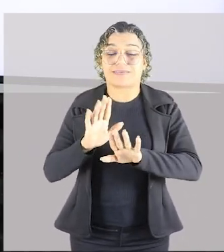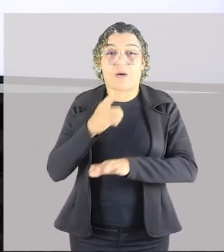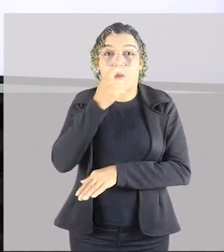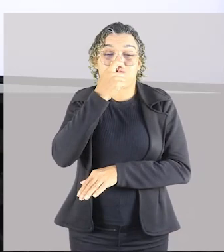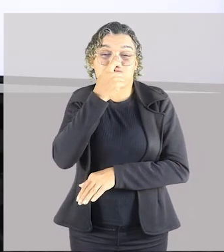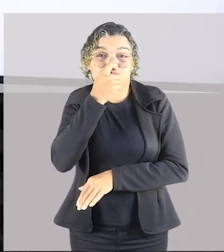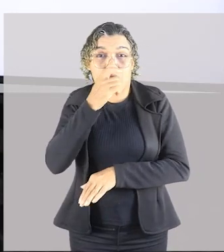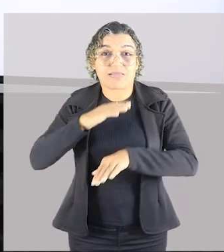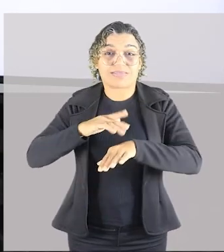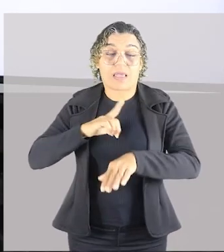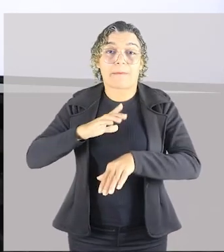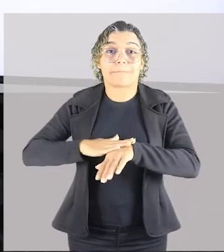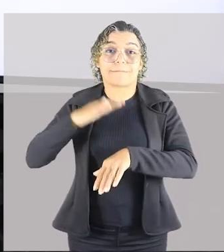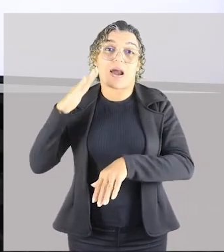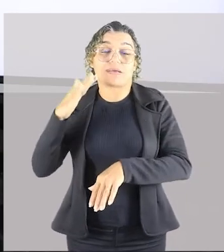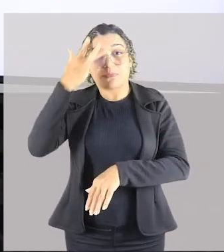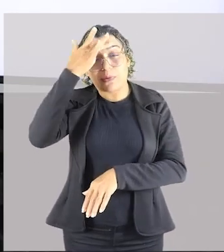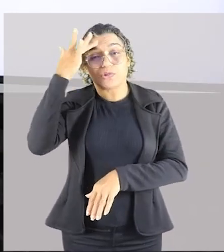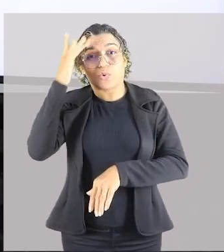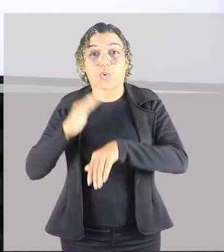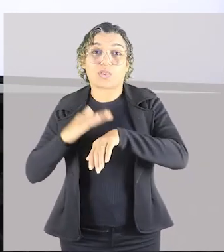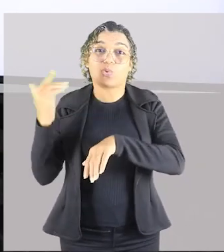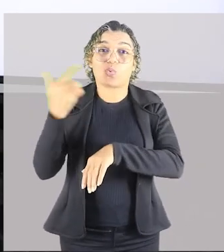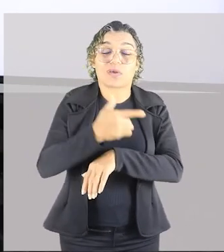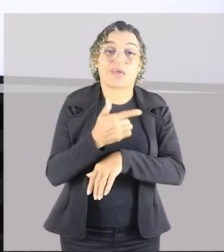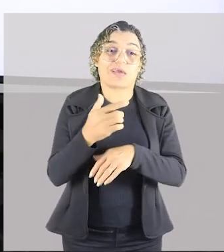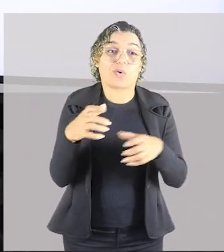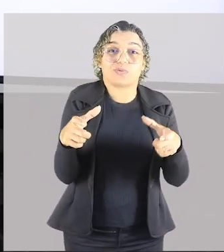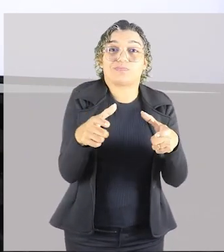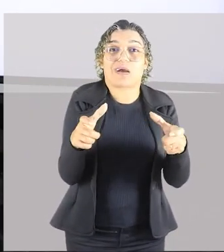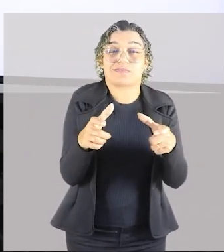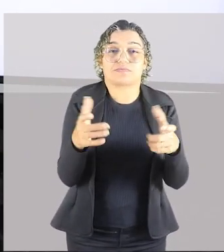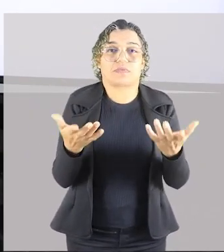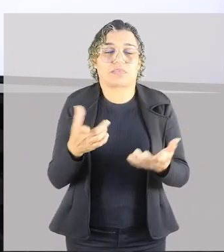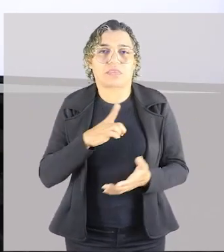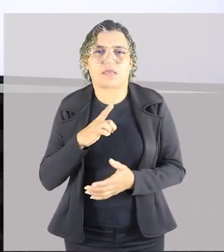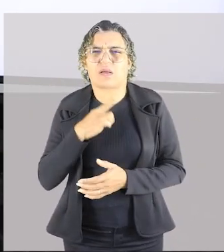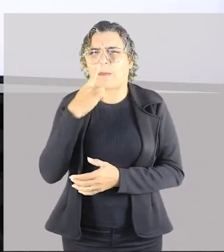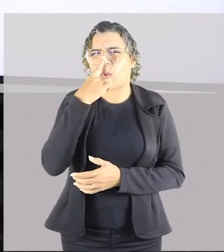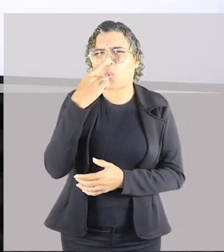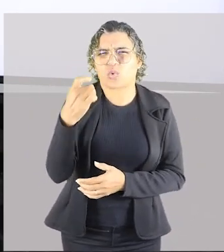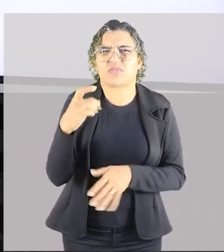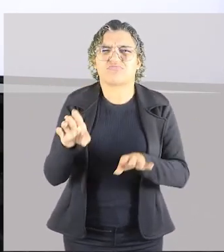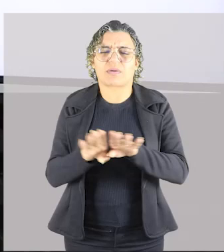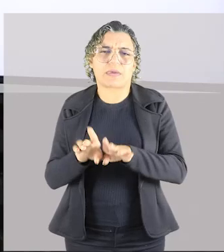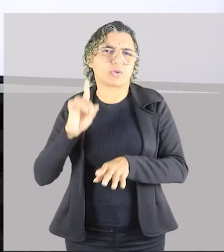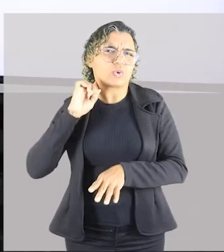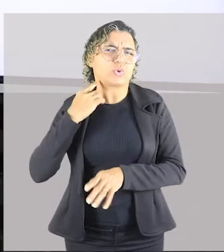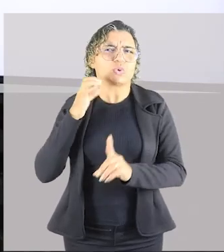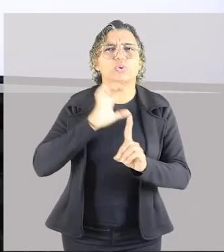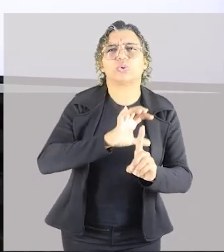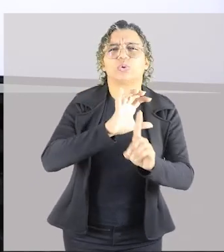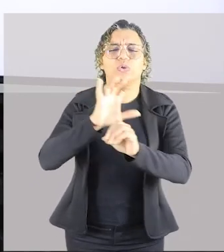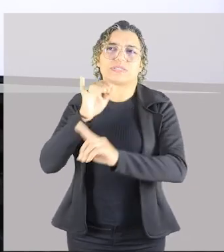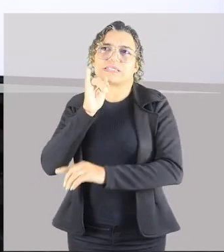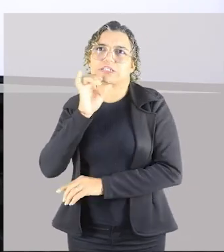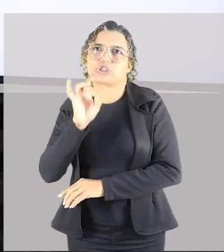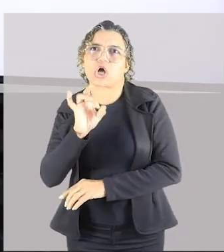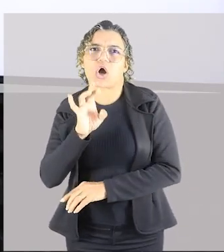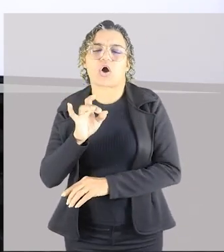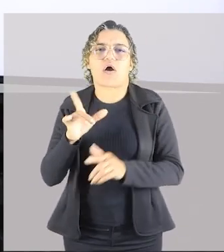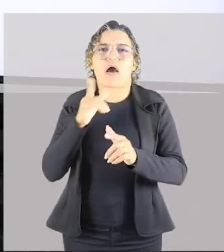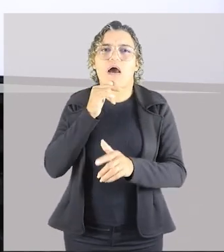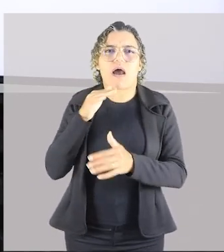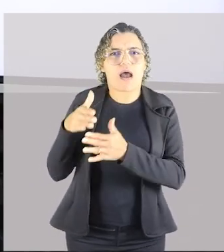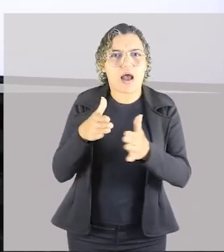E o resultado são problemas de pouca mobilidade urbana. Tu tem problemas de poluição atrelados, não apenas a poluição, por exemplo, dos corpos